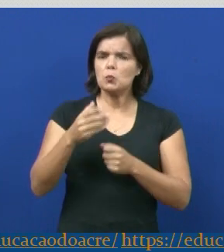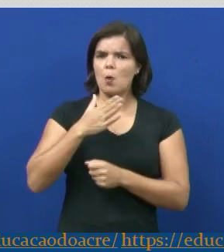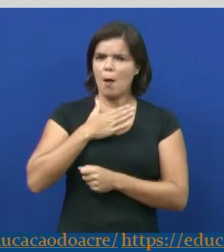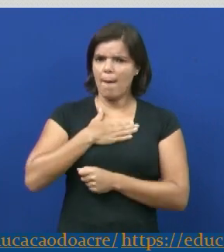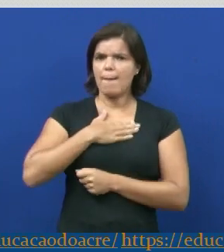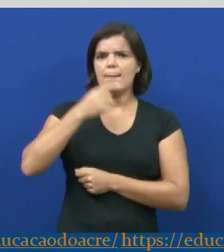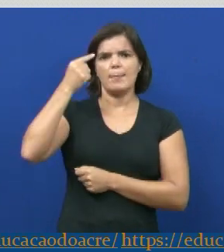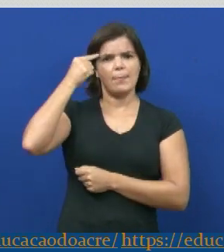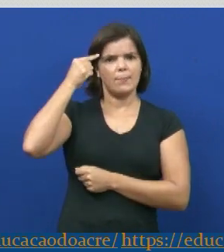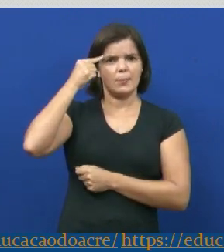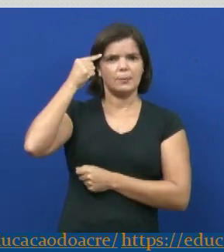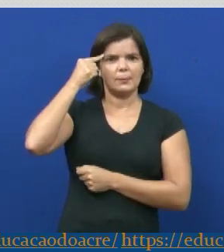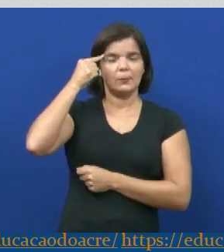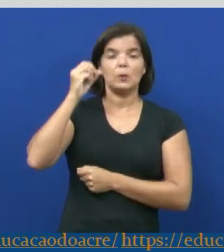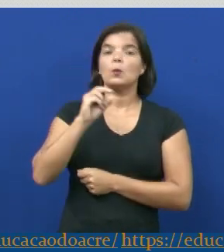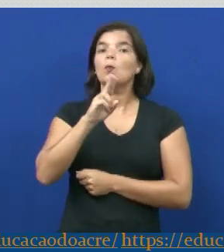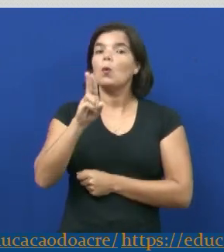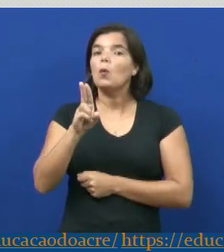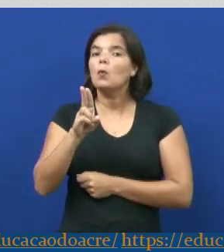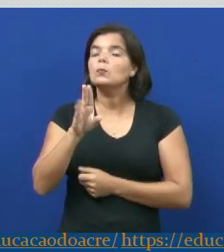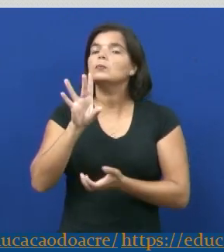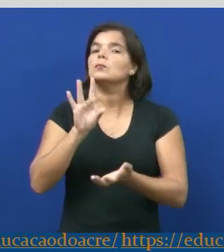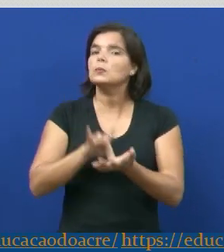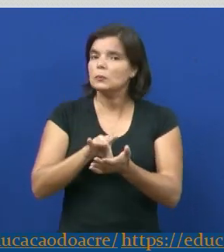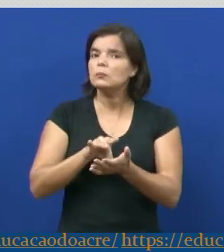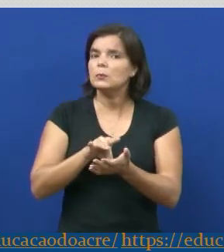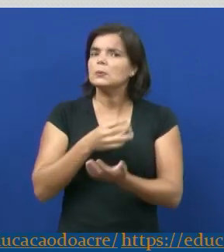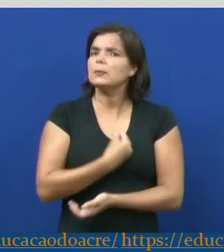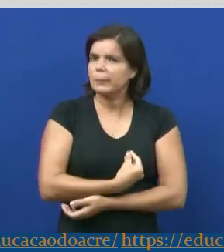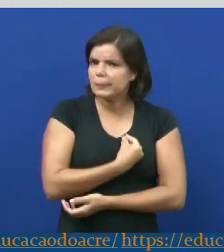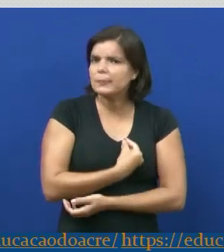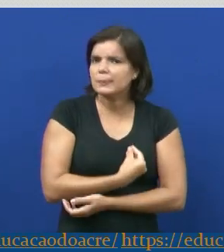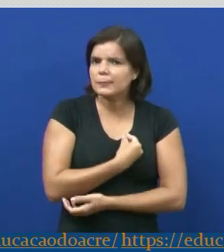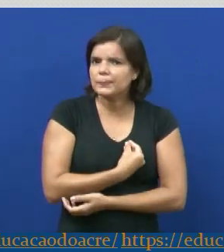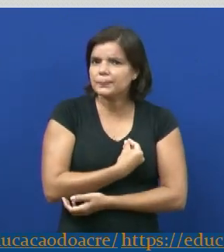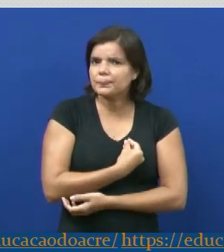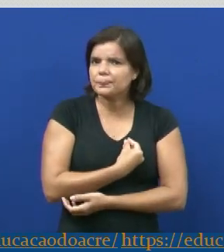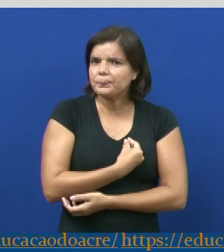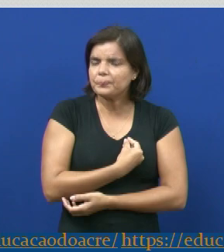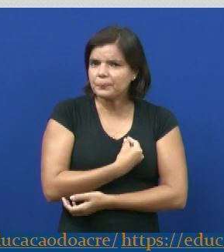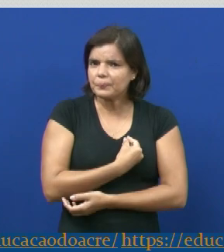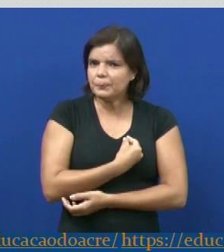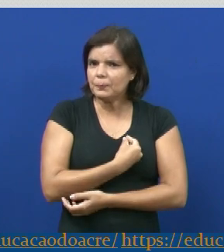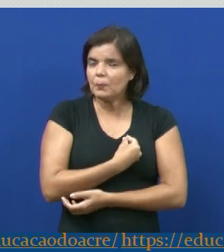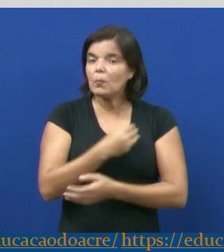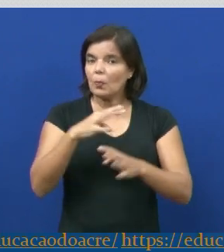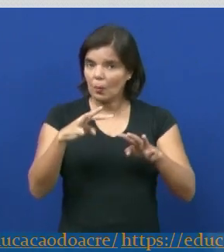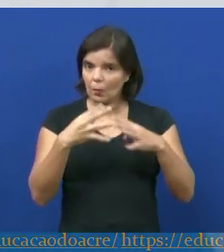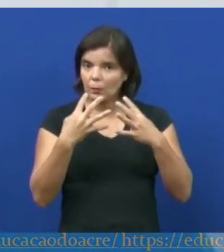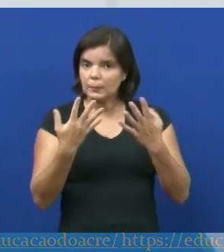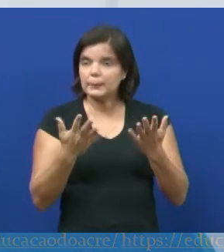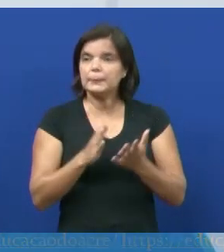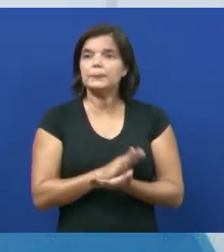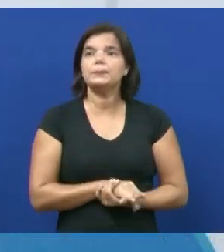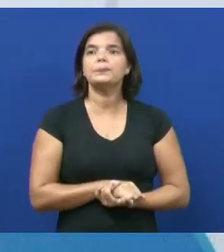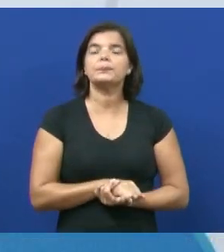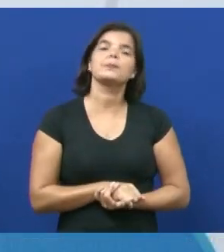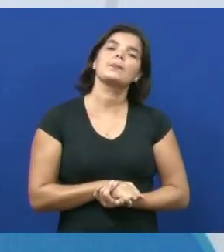minha imaginação ou realmente, de fato, existe? Olha para mim agora aqui, aluno.